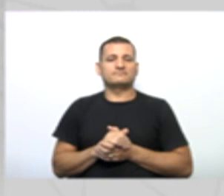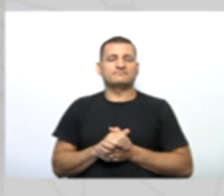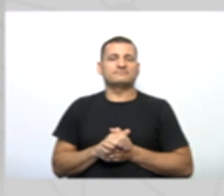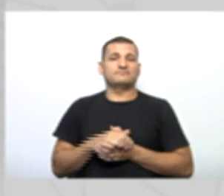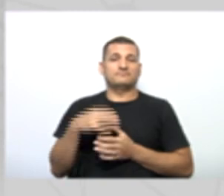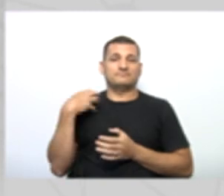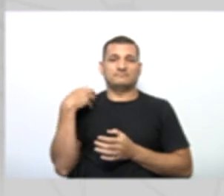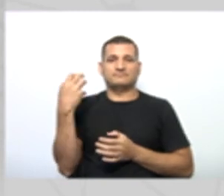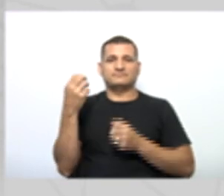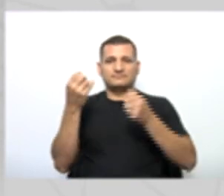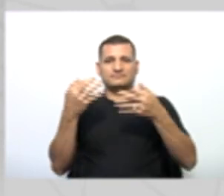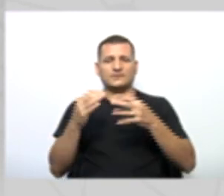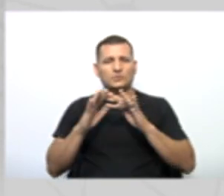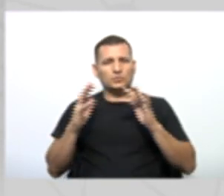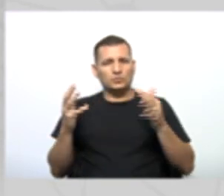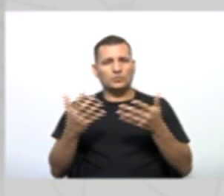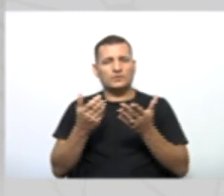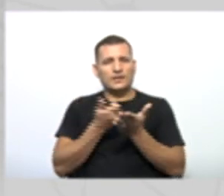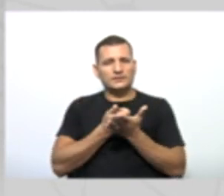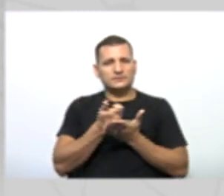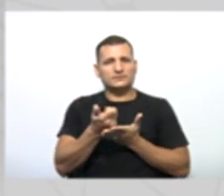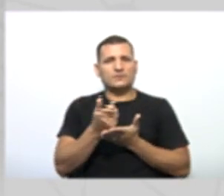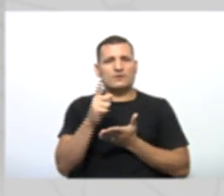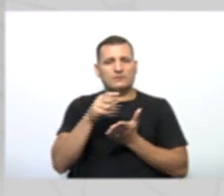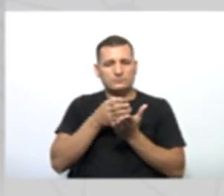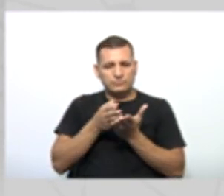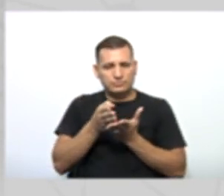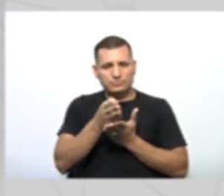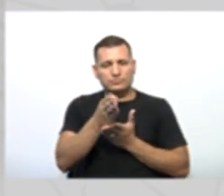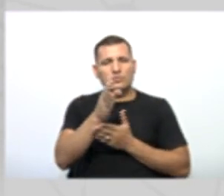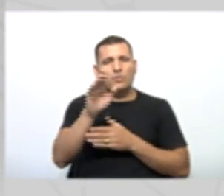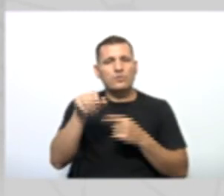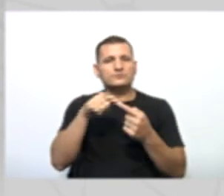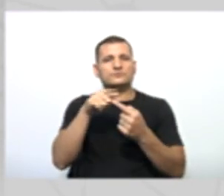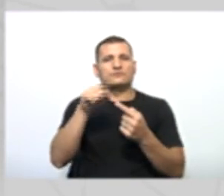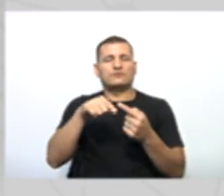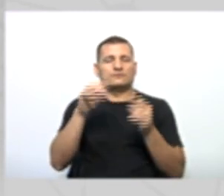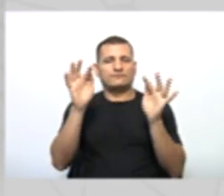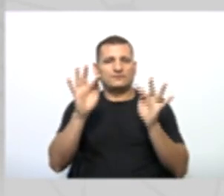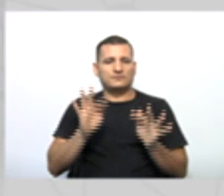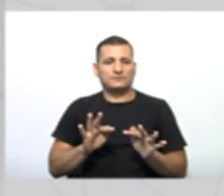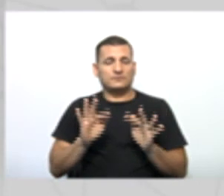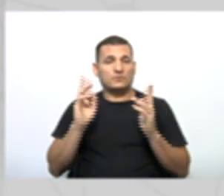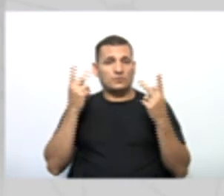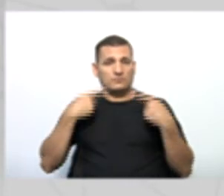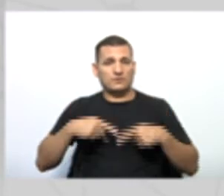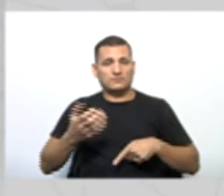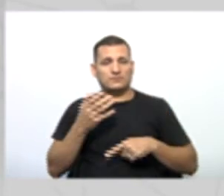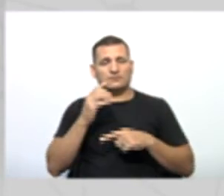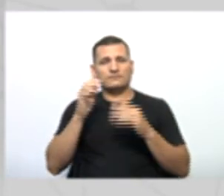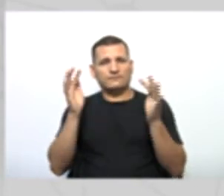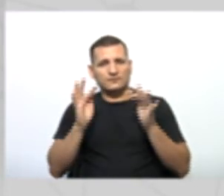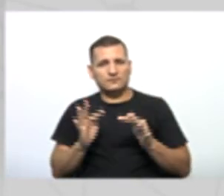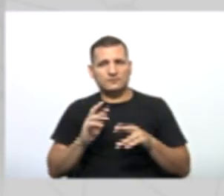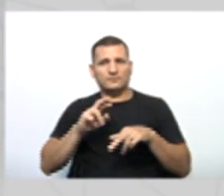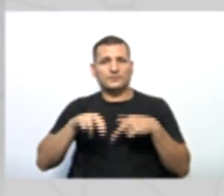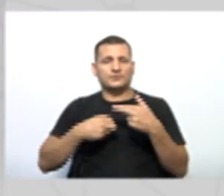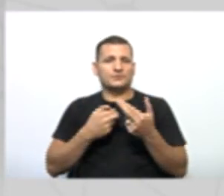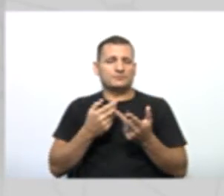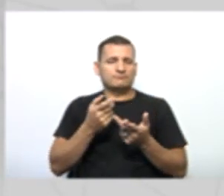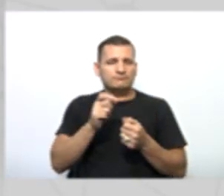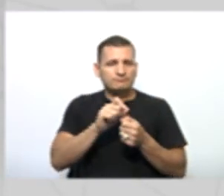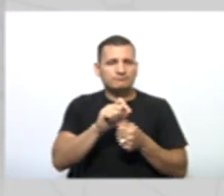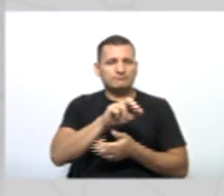nossas ações, toda a nossa vida é conduzida para um ideal de ser feliz. O ser humano quer ser feliz, por isso que ele procura fazer